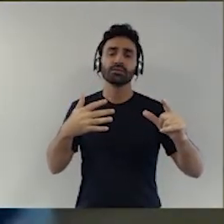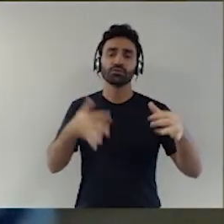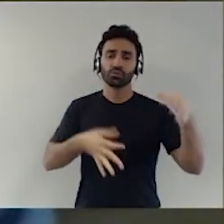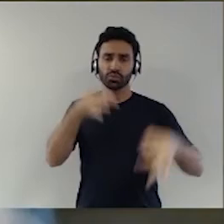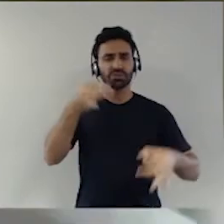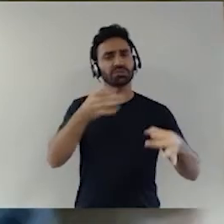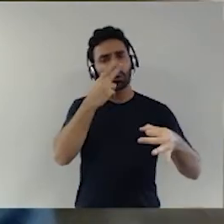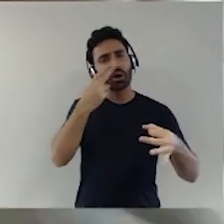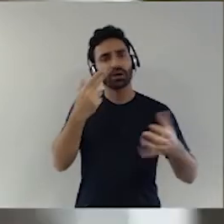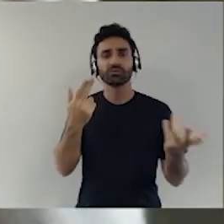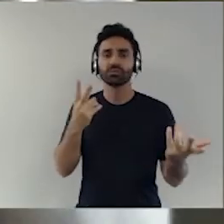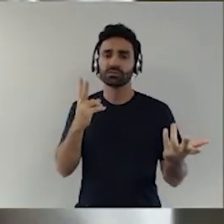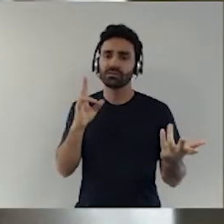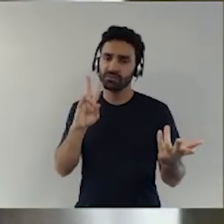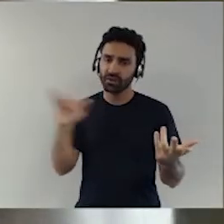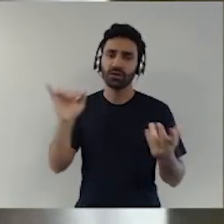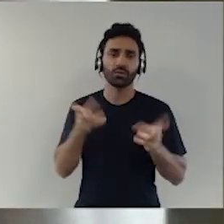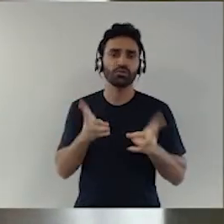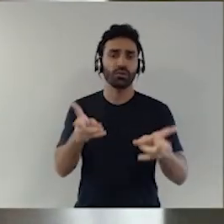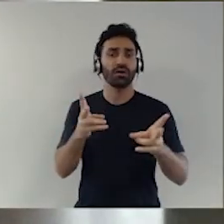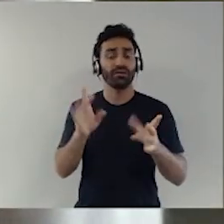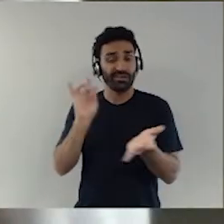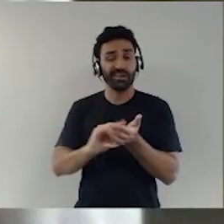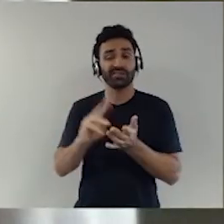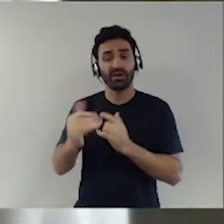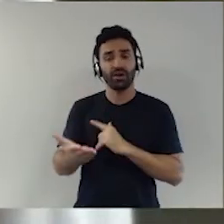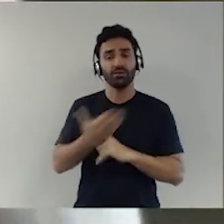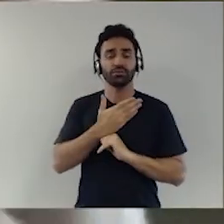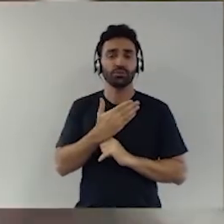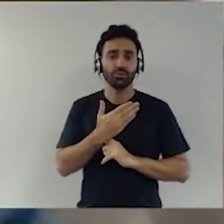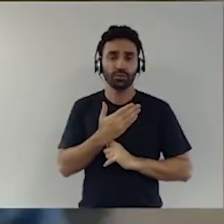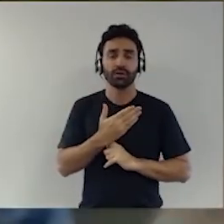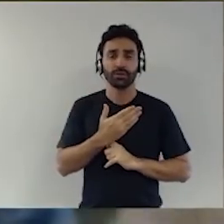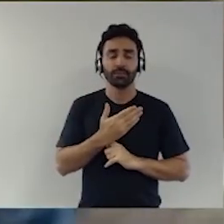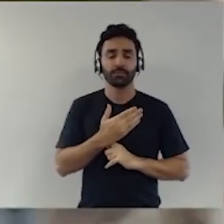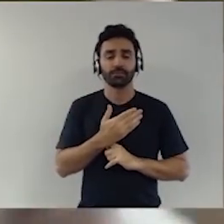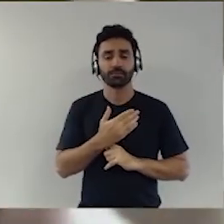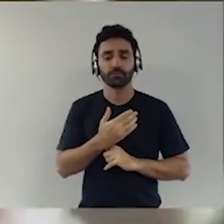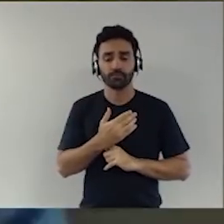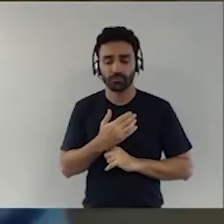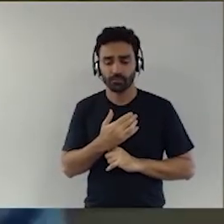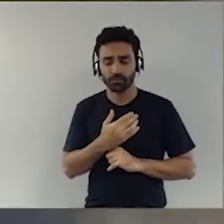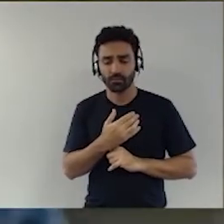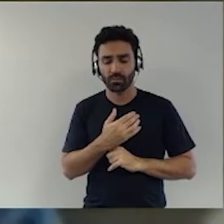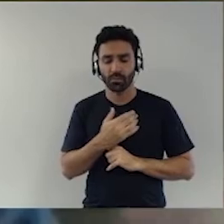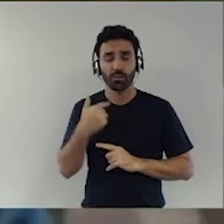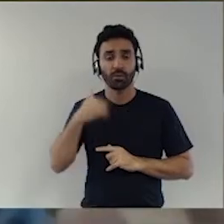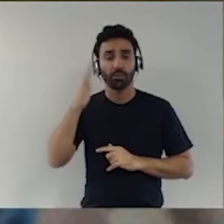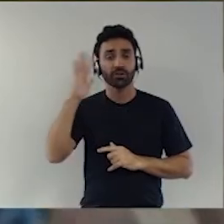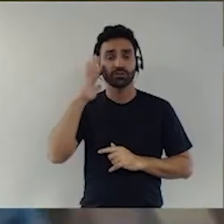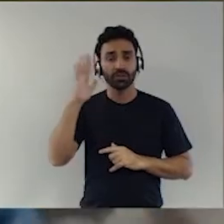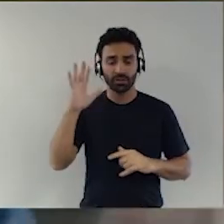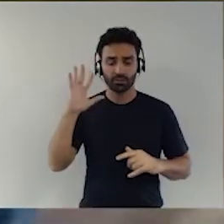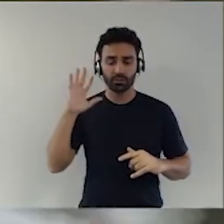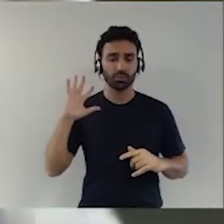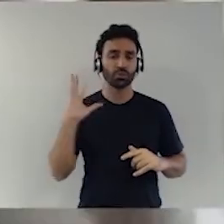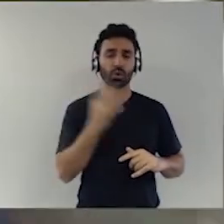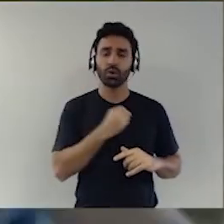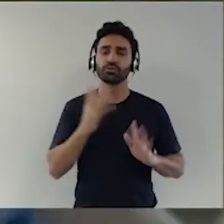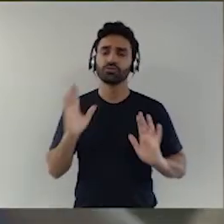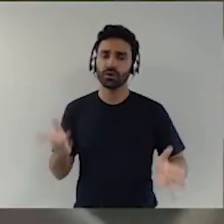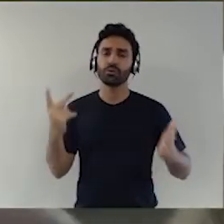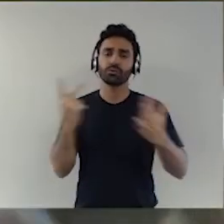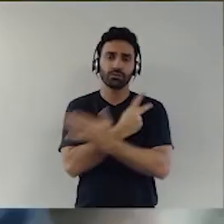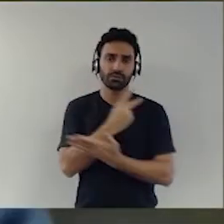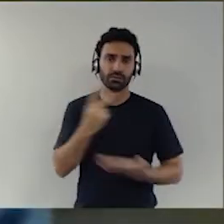ficar e tende, inclusive, a ajudar demais, doutora Sandra. Até imagine, todos nós já passamos por isso, quantas